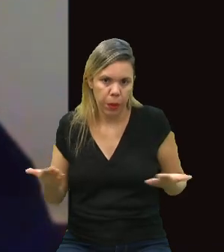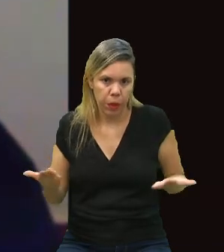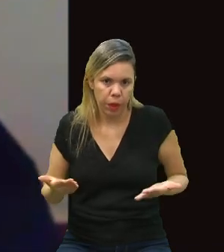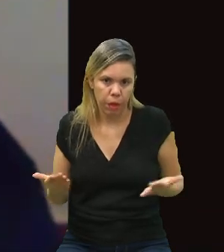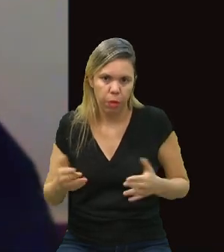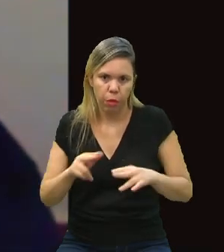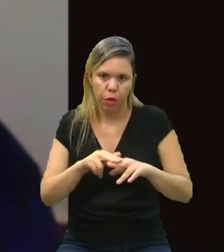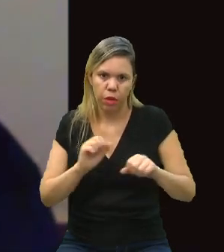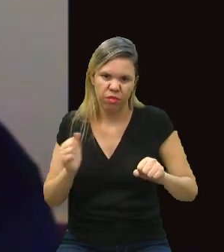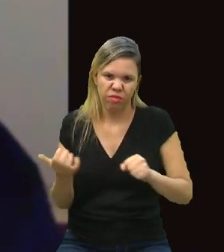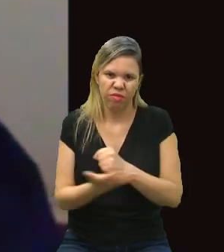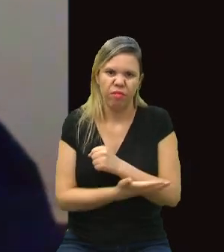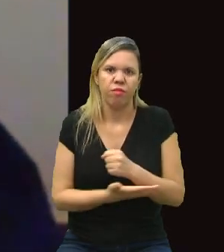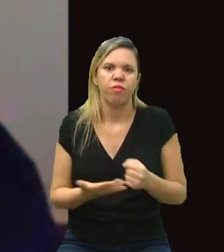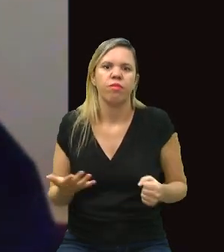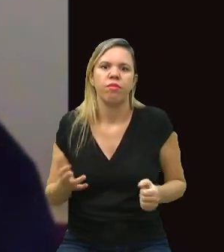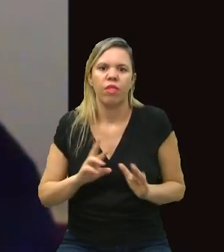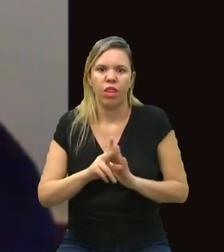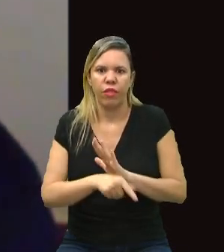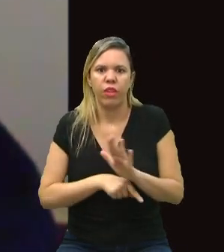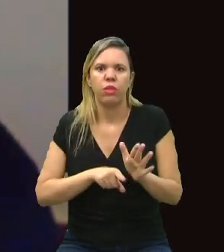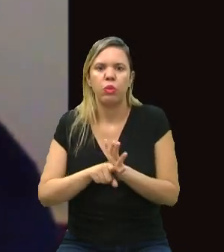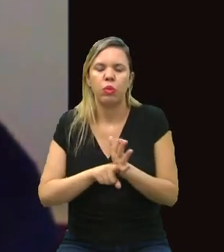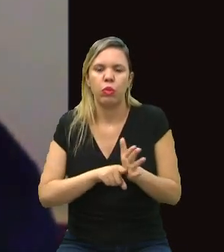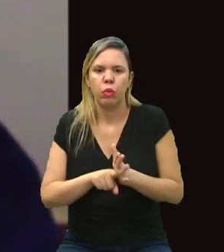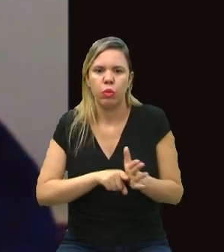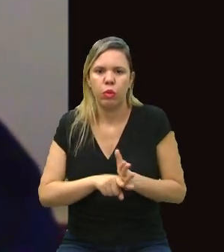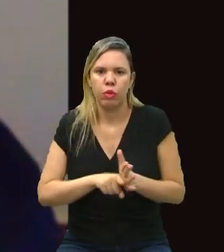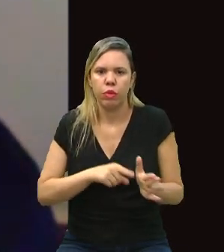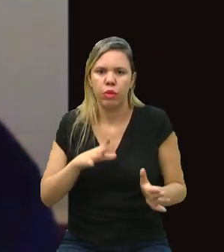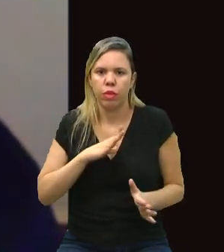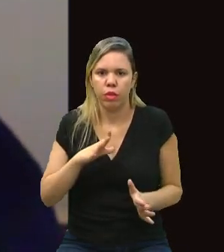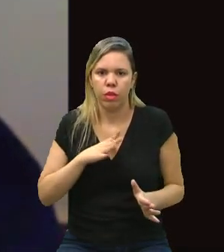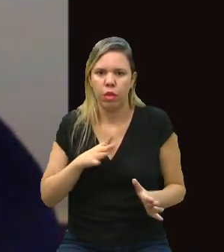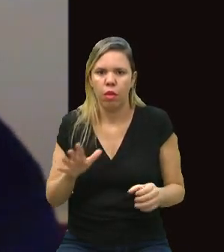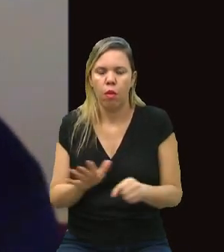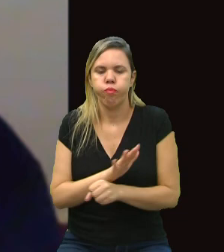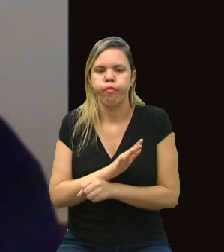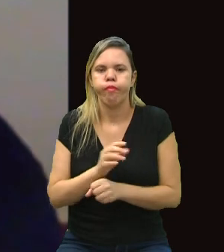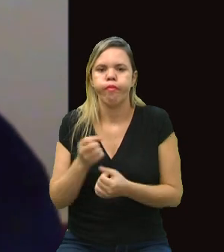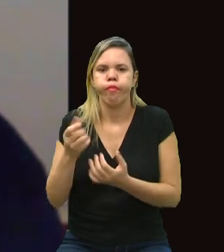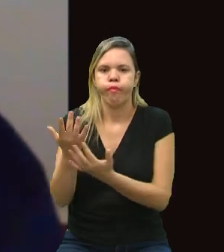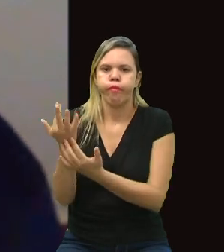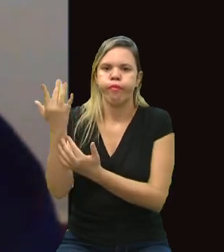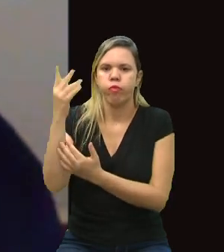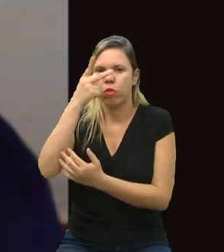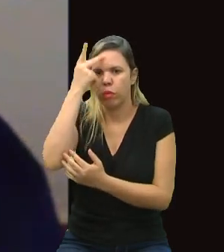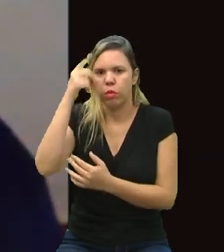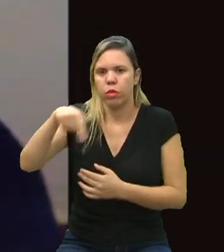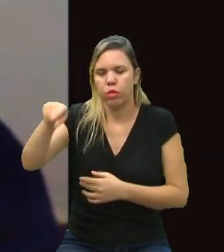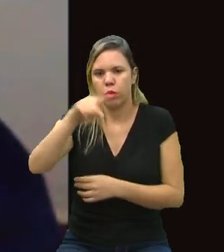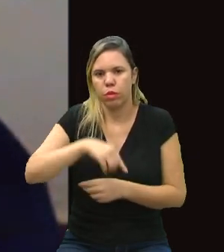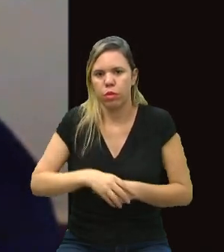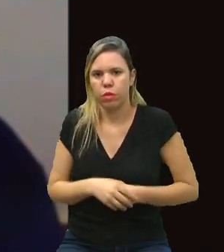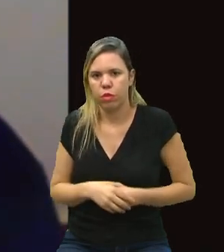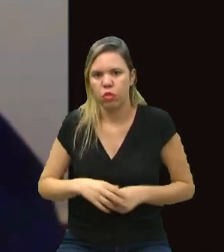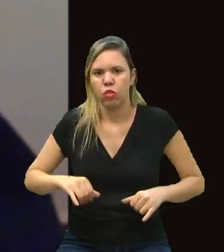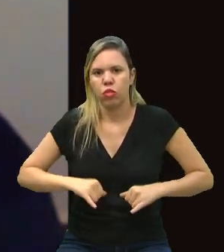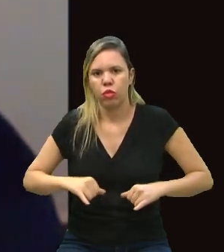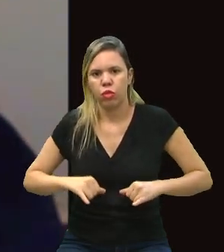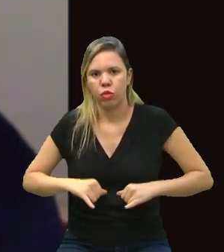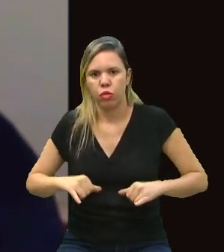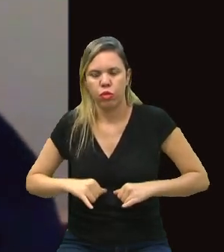cidades mais poluídas fazem com que as pessoas que sofrem da Covid-19 tenham mais complicações, porque é como se fosse